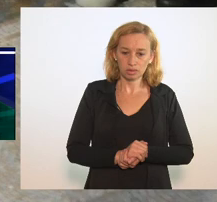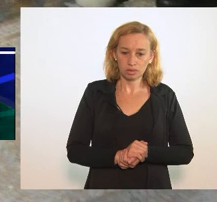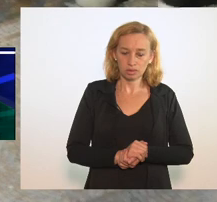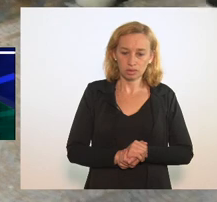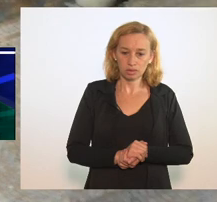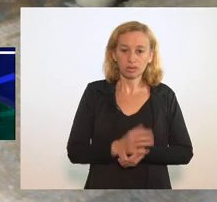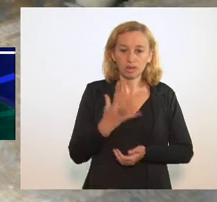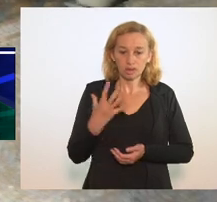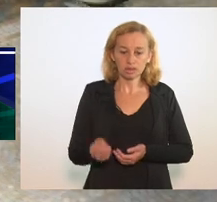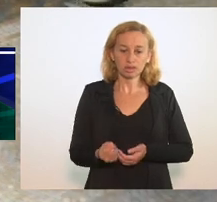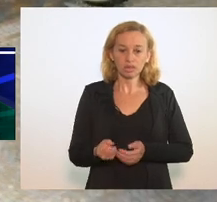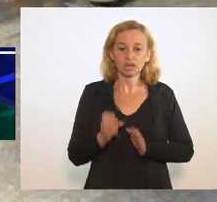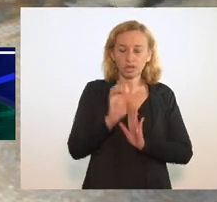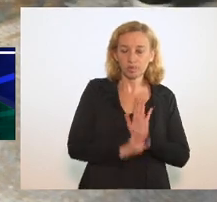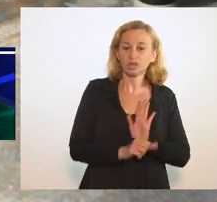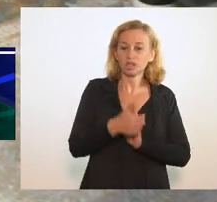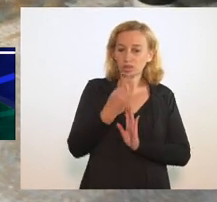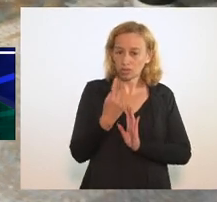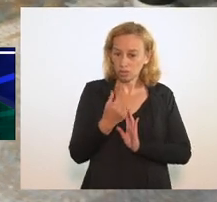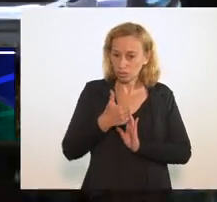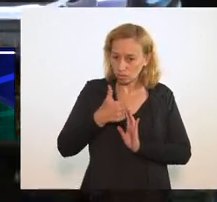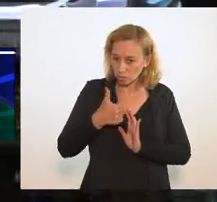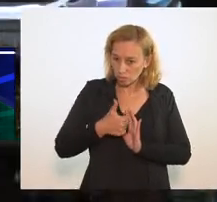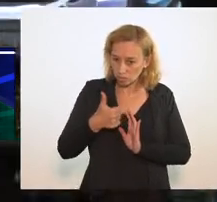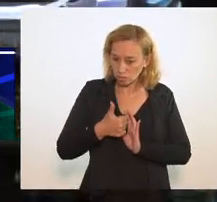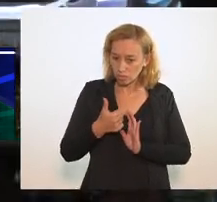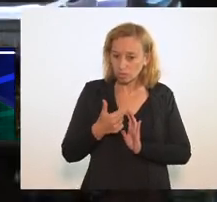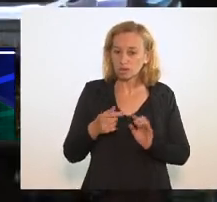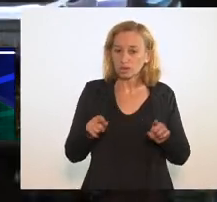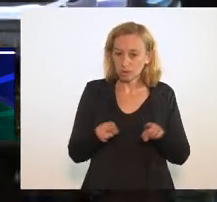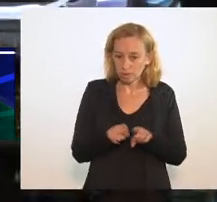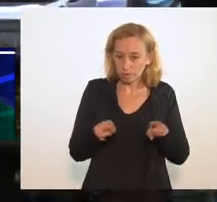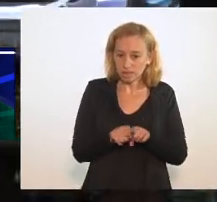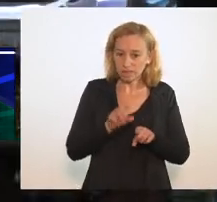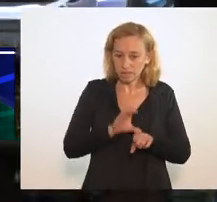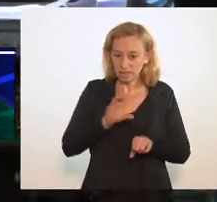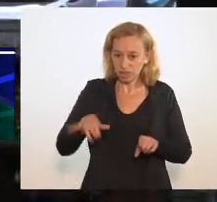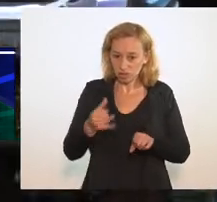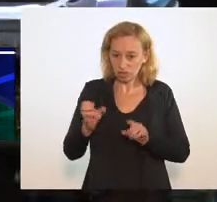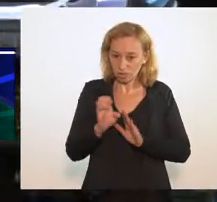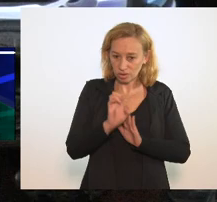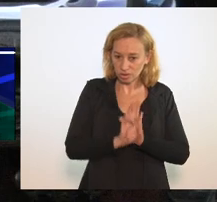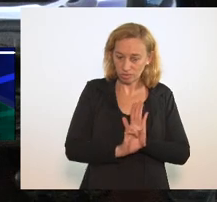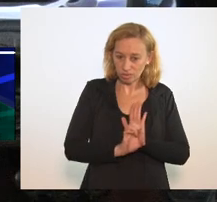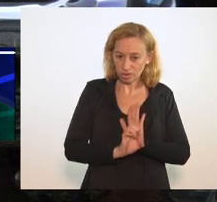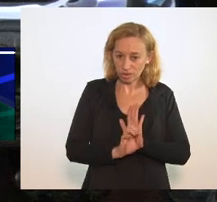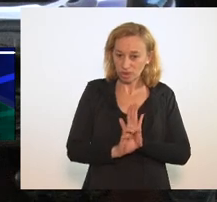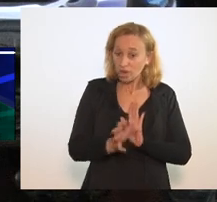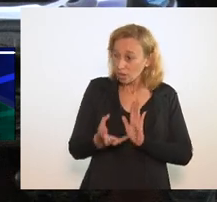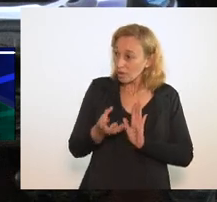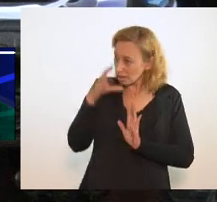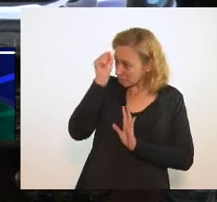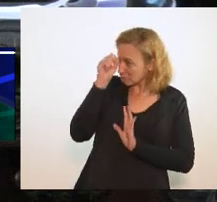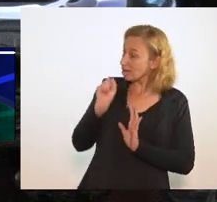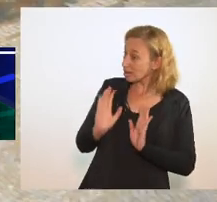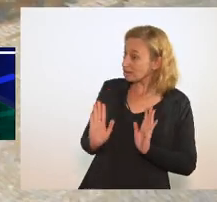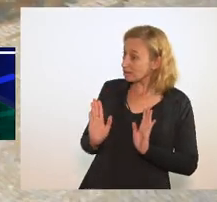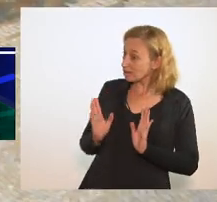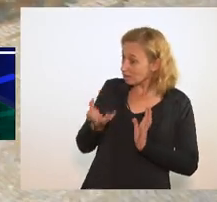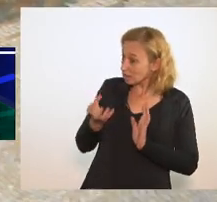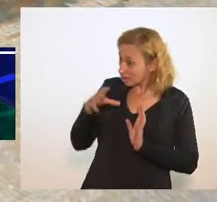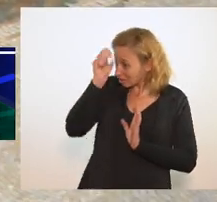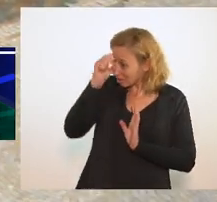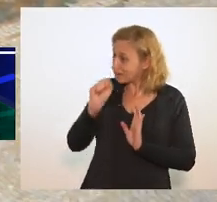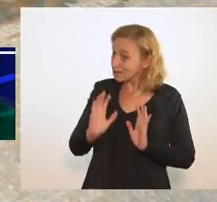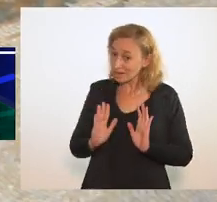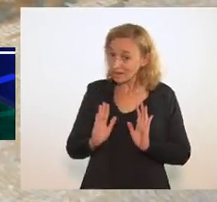Não, é favorável a emenda 1, contrárias e mais emendas. Inclusive da CCJ? Inclusive da CCJ, senhor presidente. Só que eu estou querendo aprender, não tem problema nenhum, não. É todas as